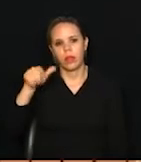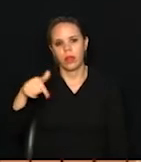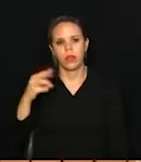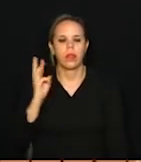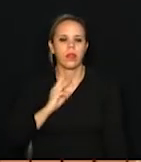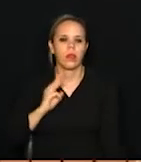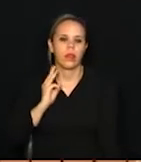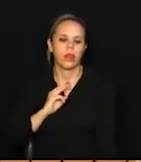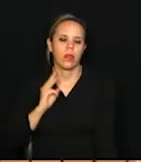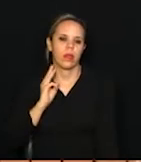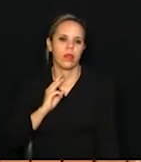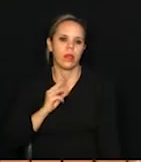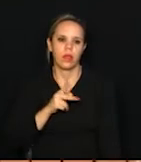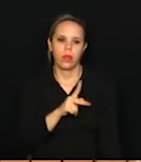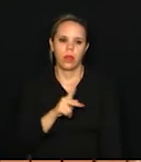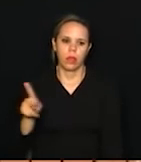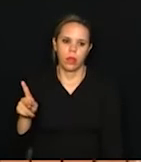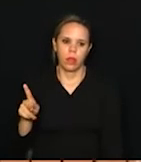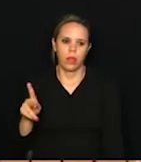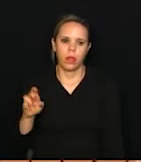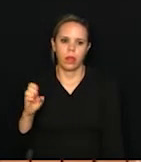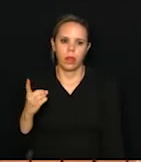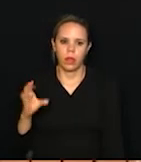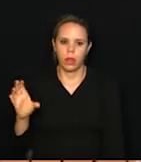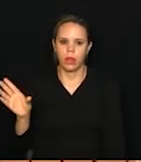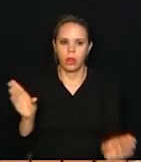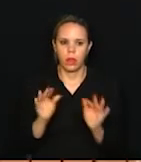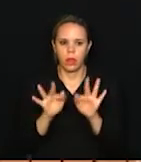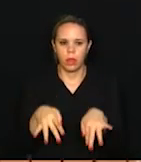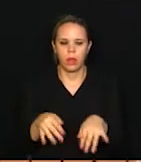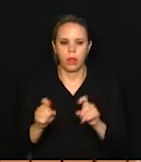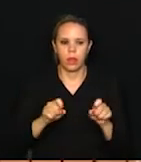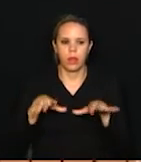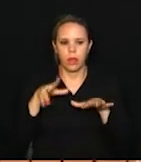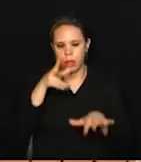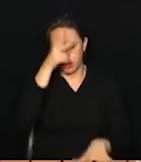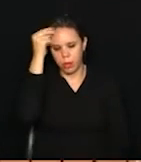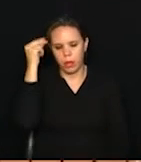vereador Cecílio Santos e ao presidente Ayrton para a gente dar encerramento aqui à audiência pública.